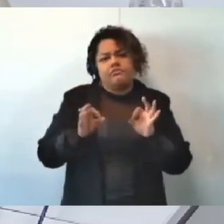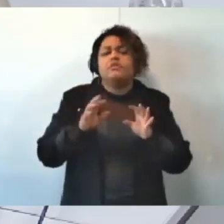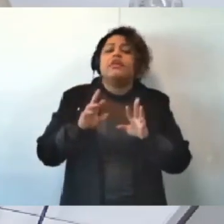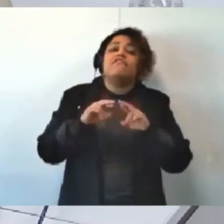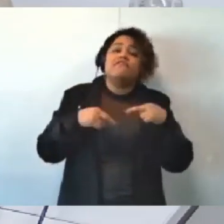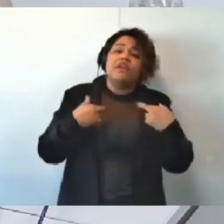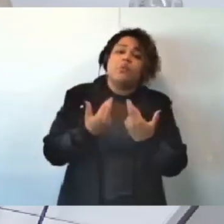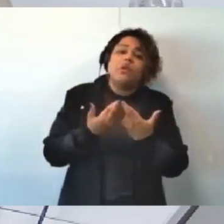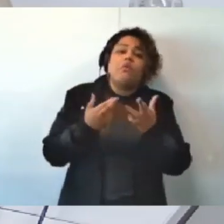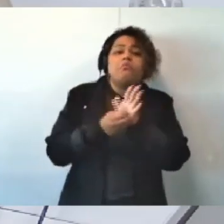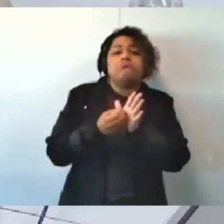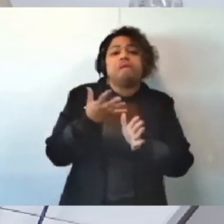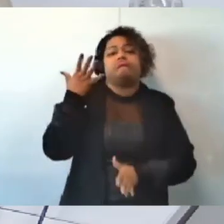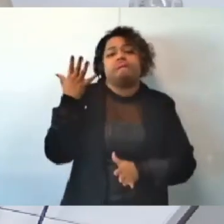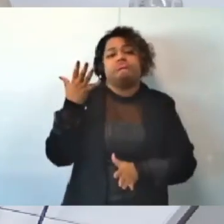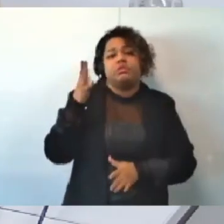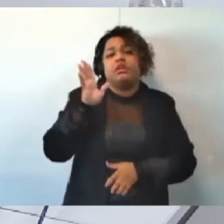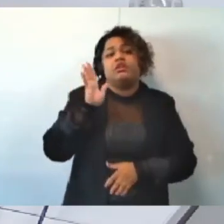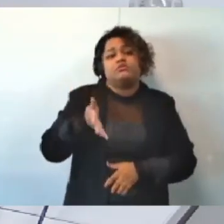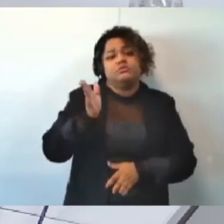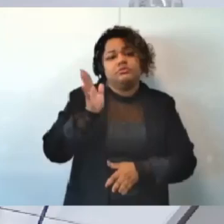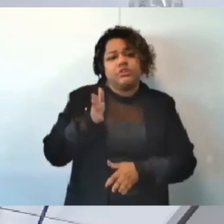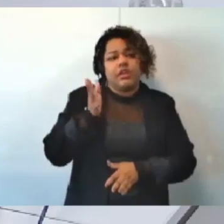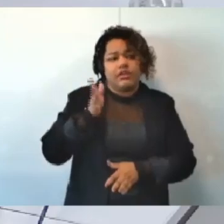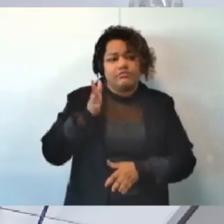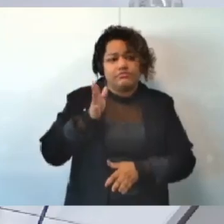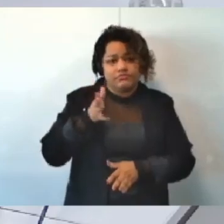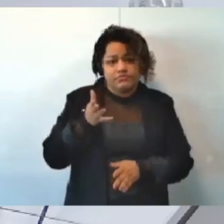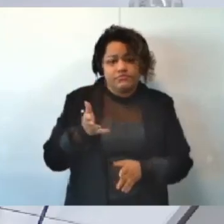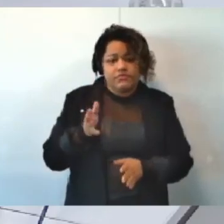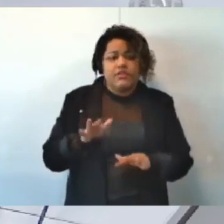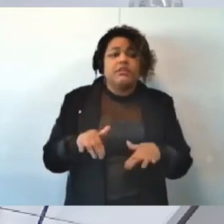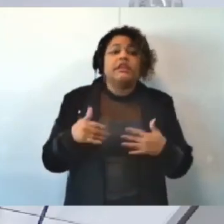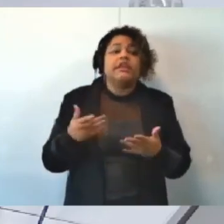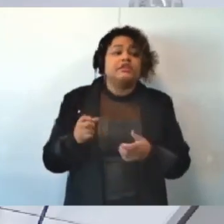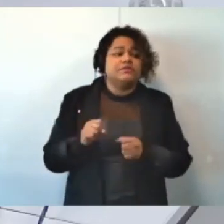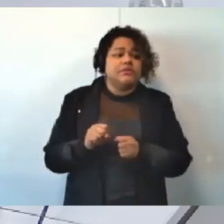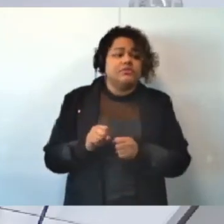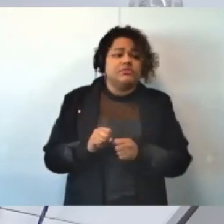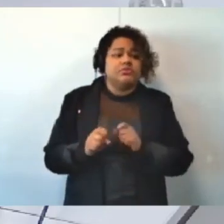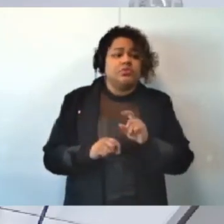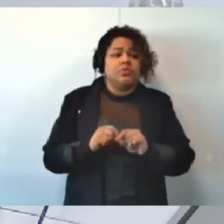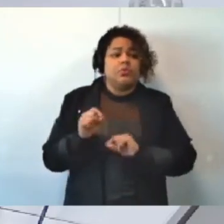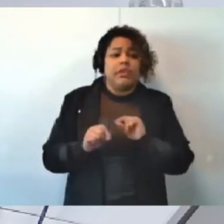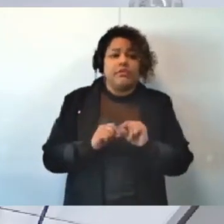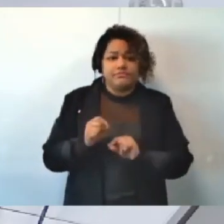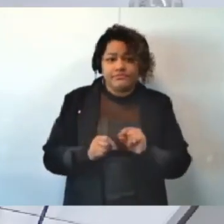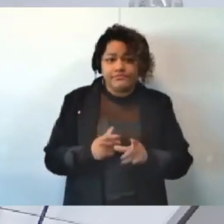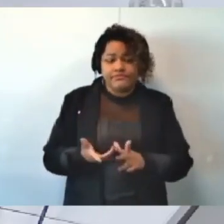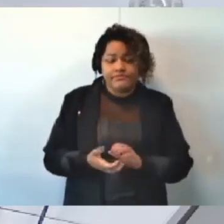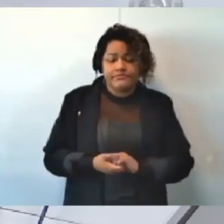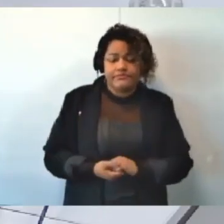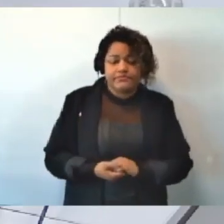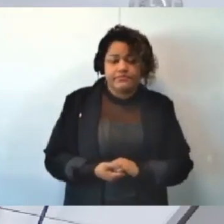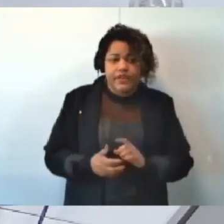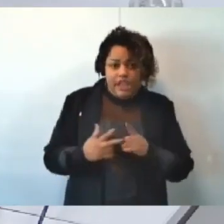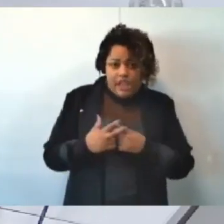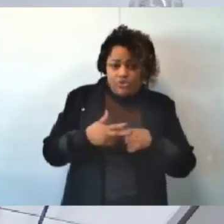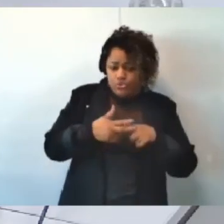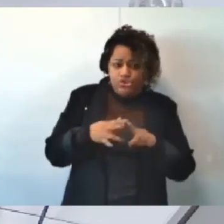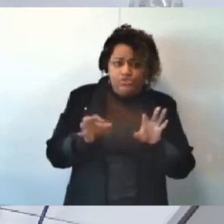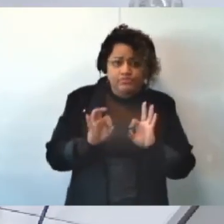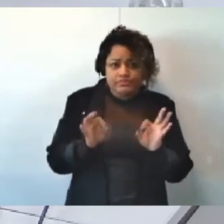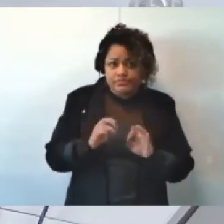reuniões em cima de reuniões, e cadê que eles fizeram algum ajuste? O secretário de Políticas